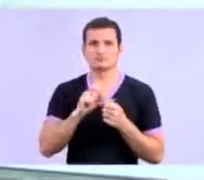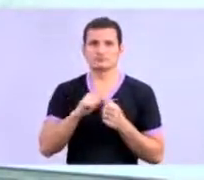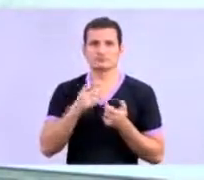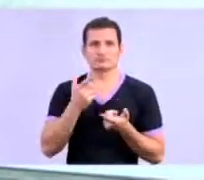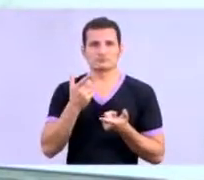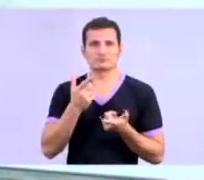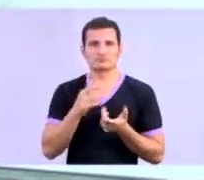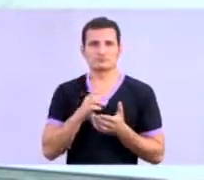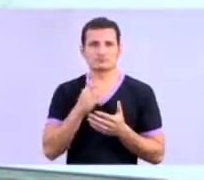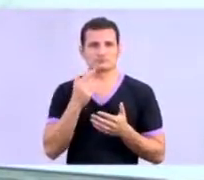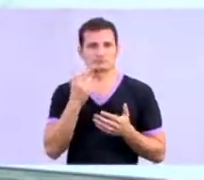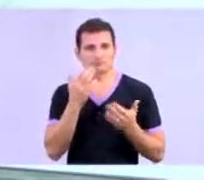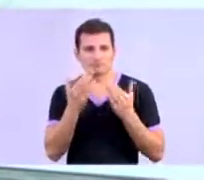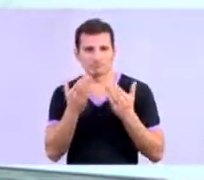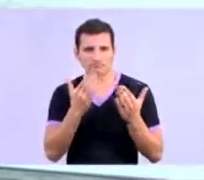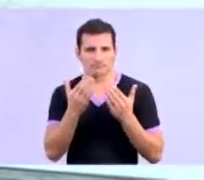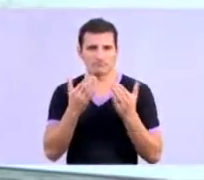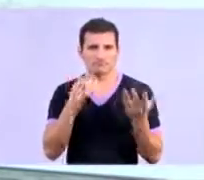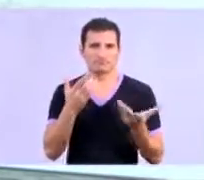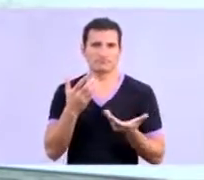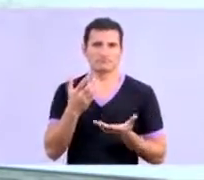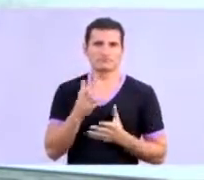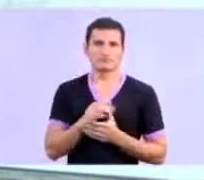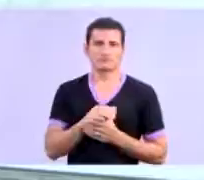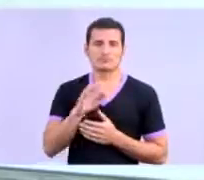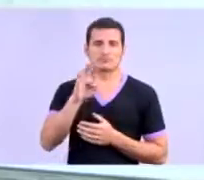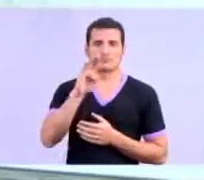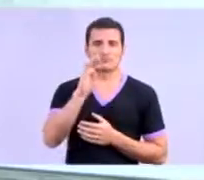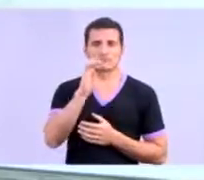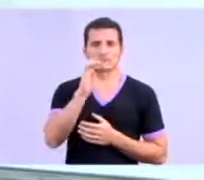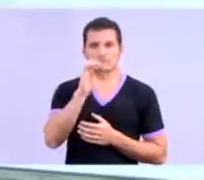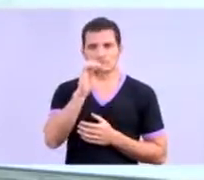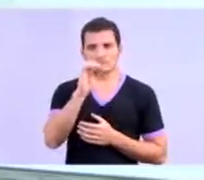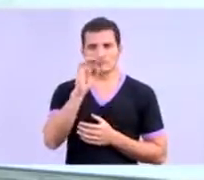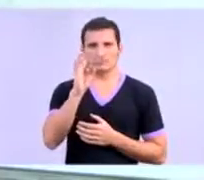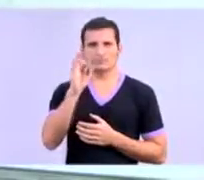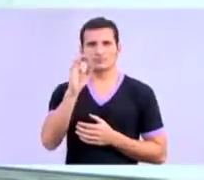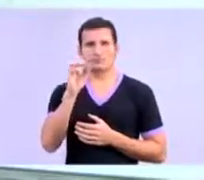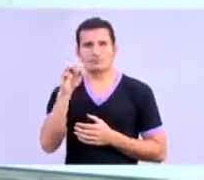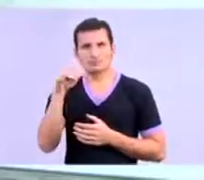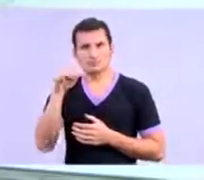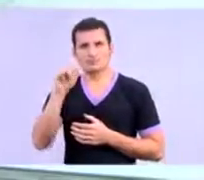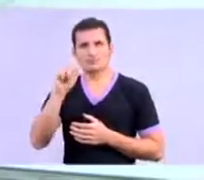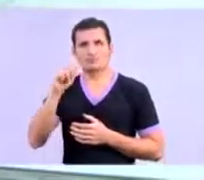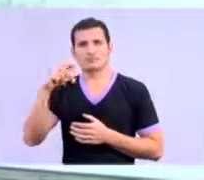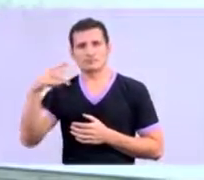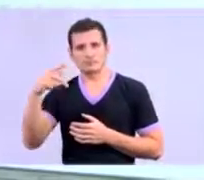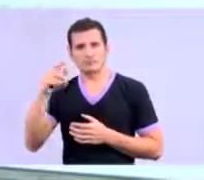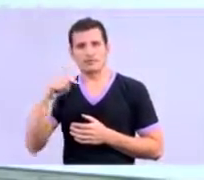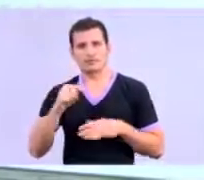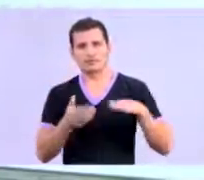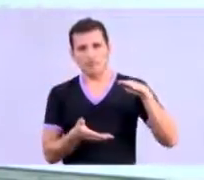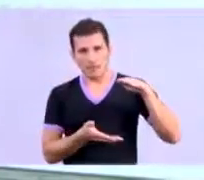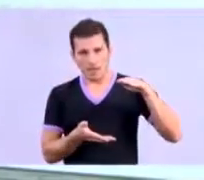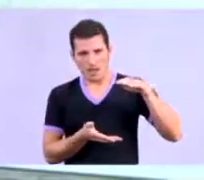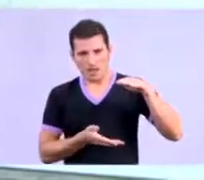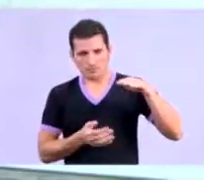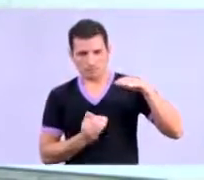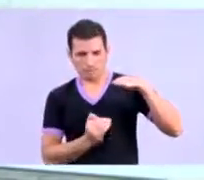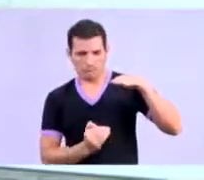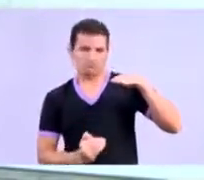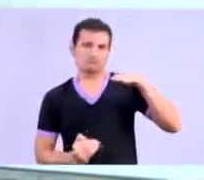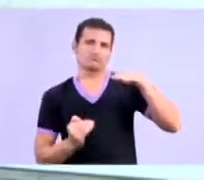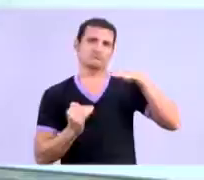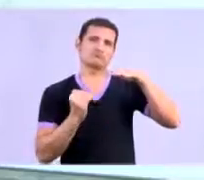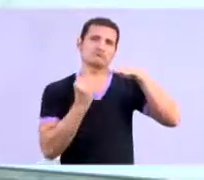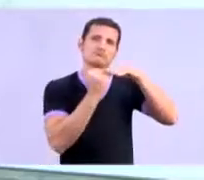que a gente chama uma abordagem bottom-up, né? Que é da base ao topo, de um